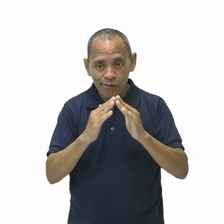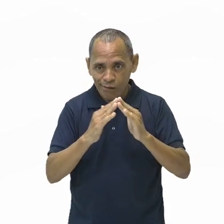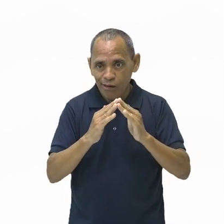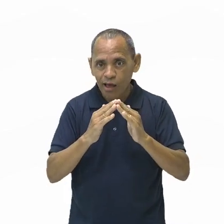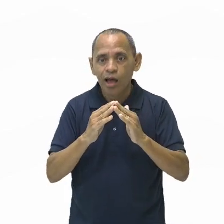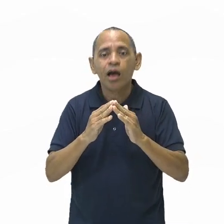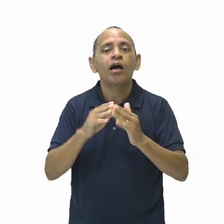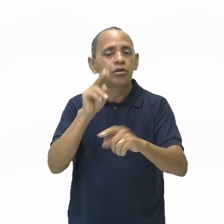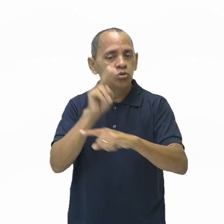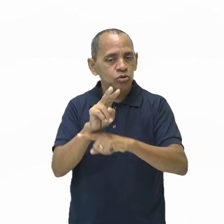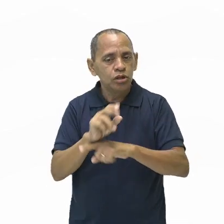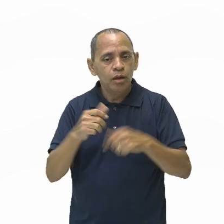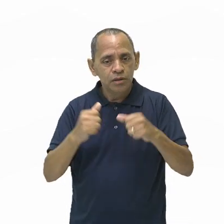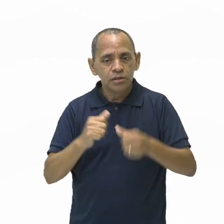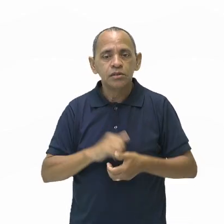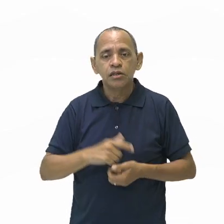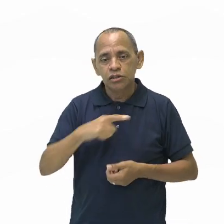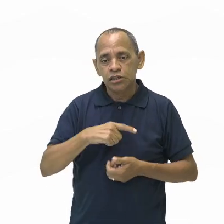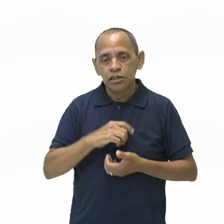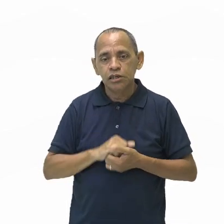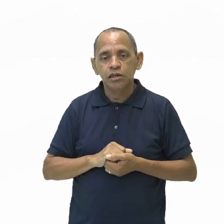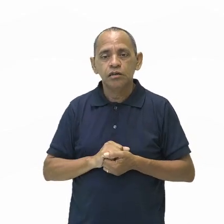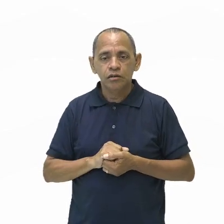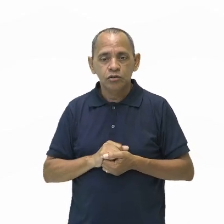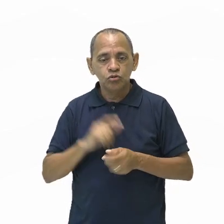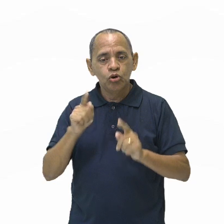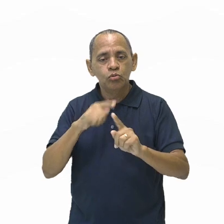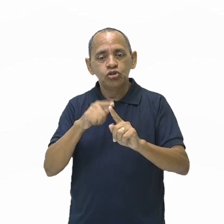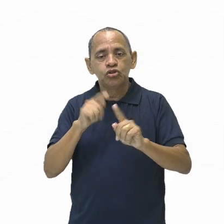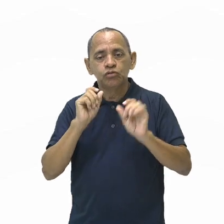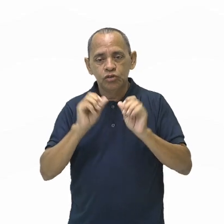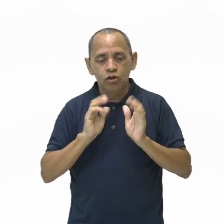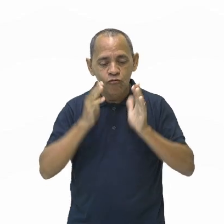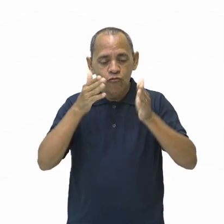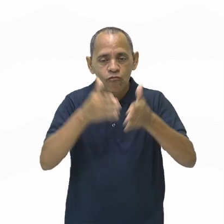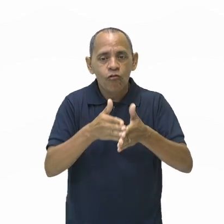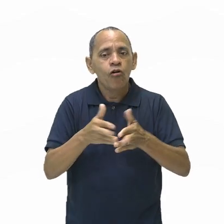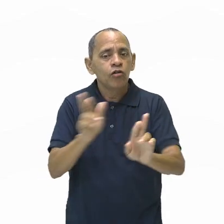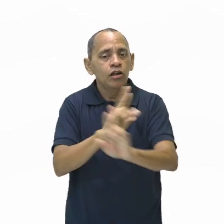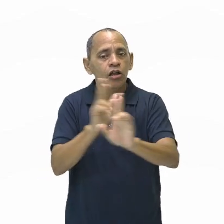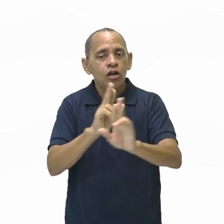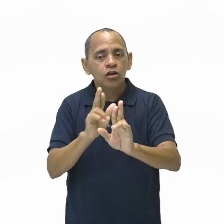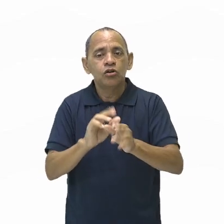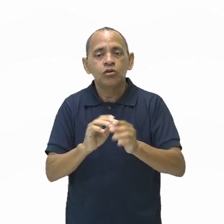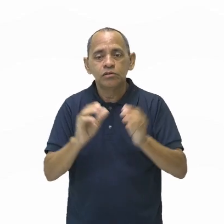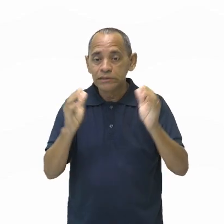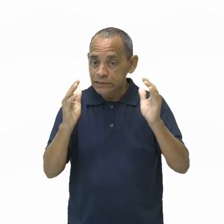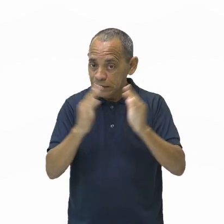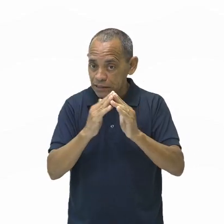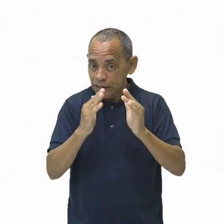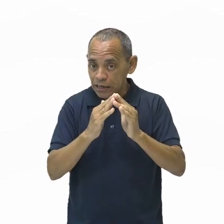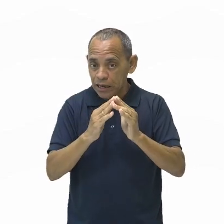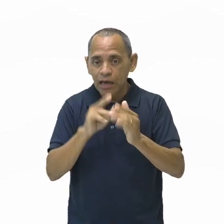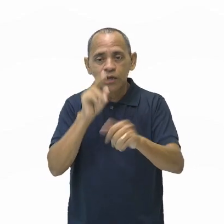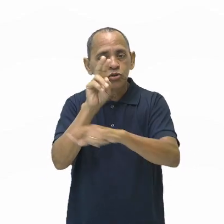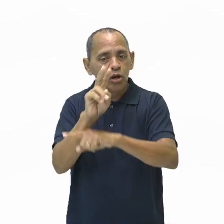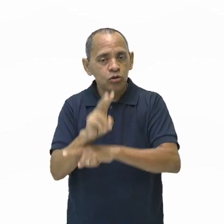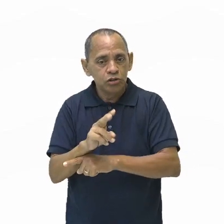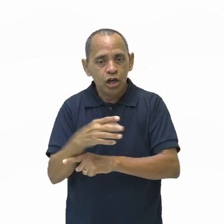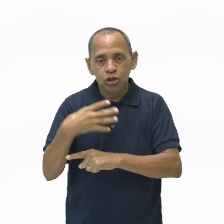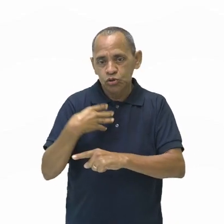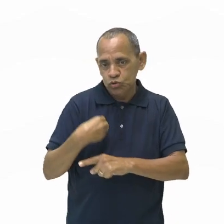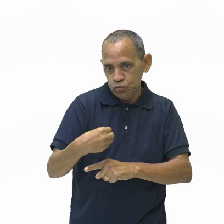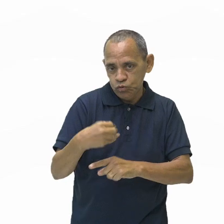que deveriam exercer as atividades relacionadas ao lar, como cuidar dos membros da